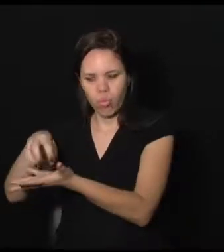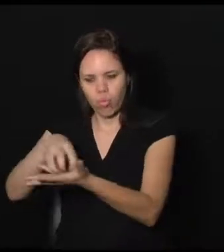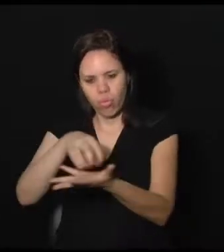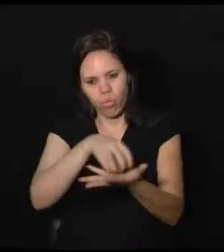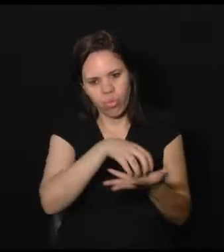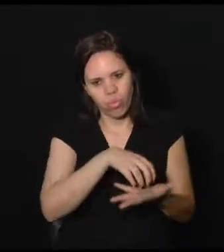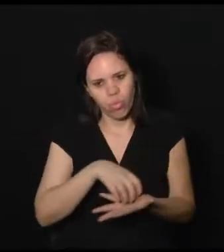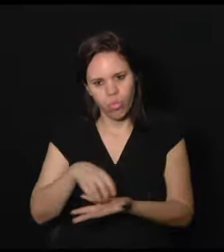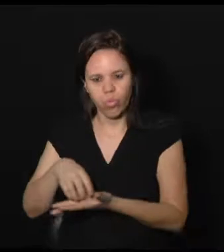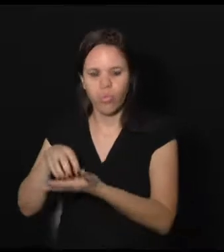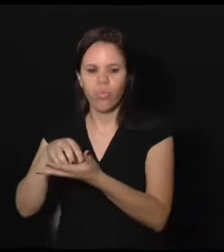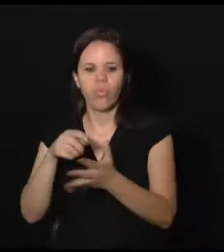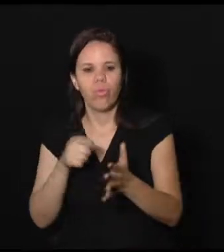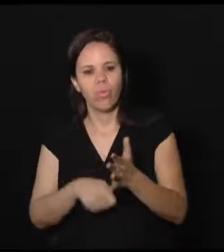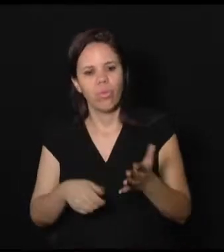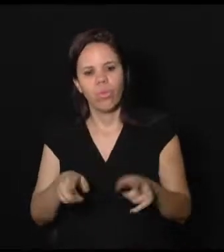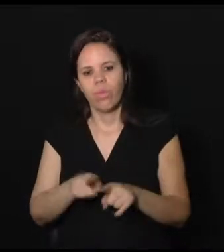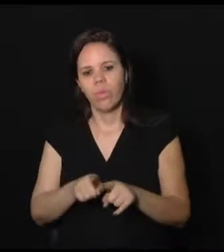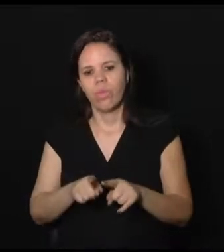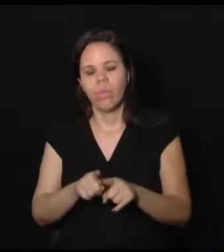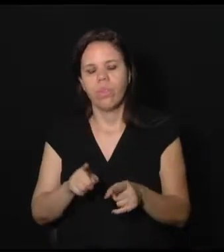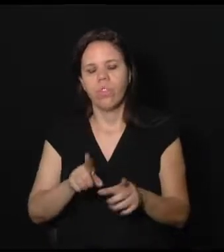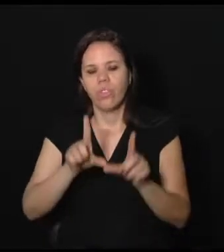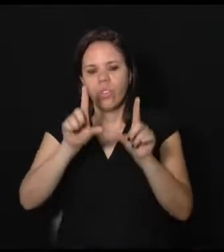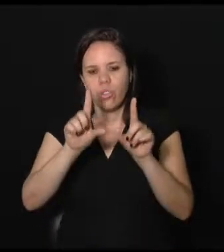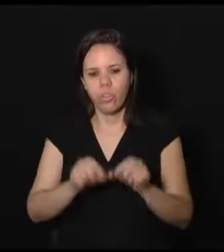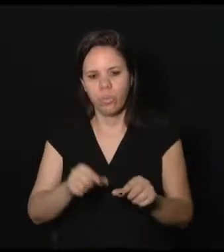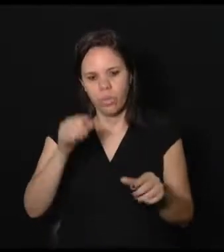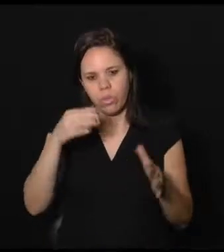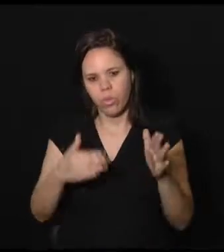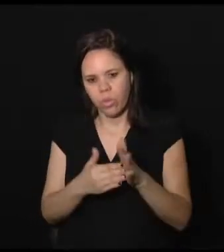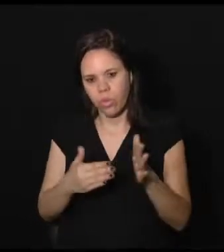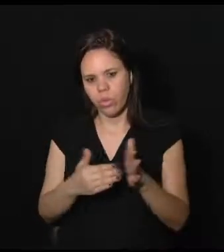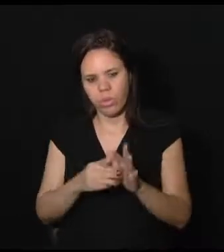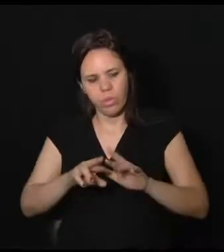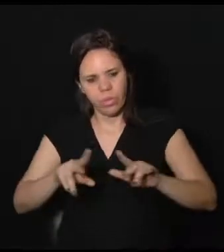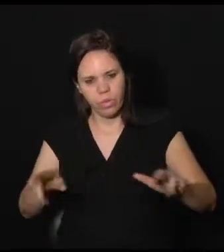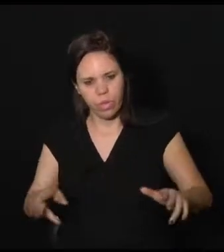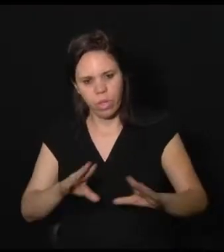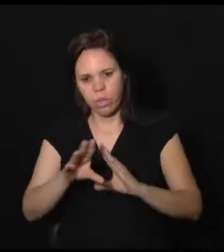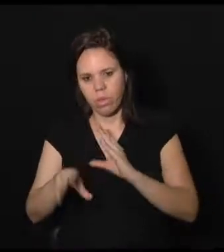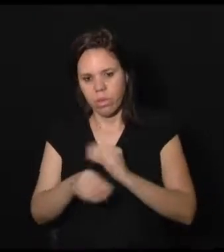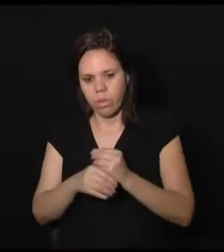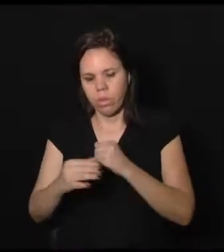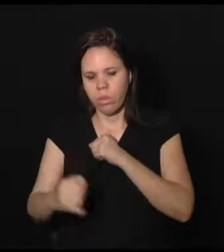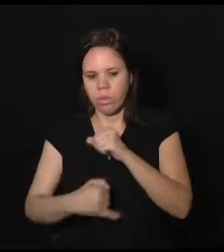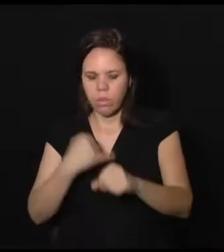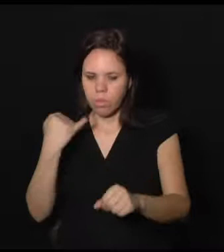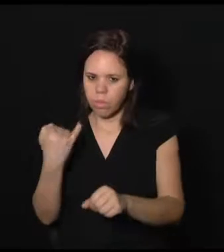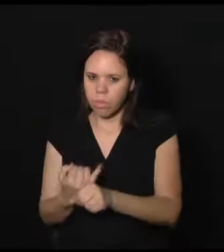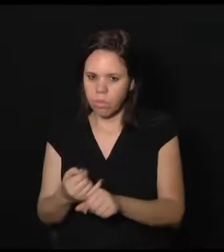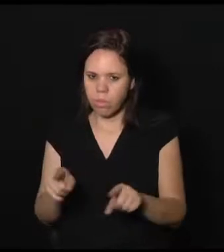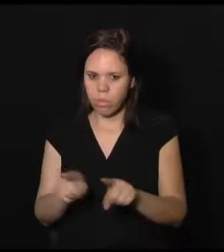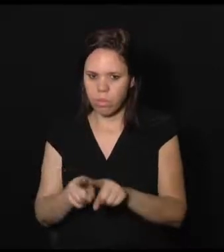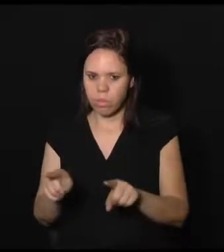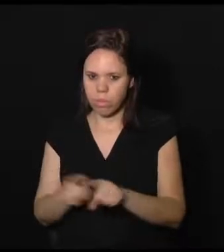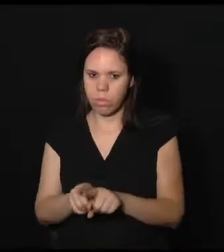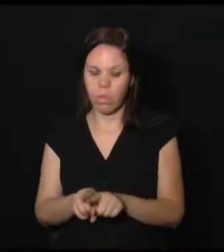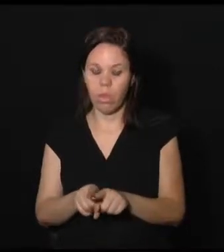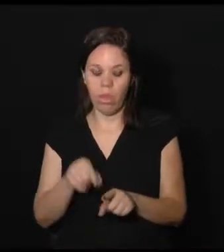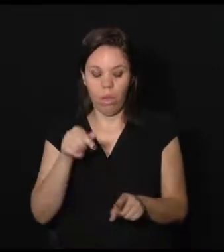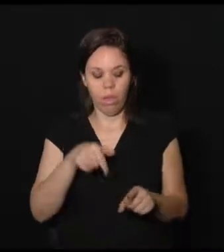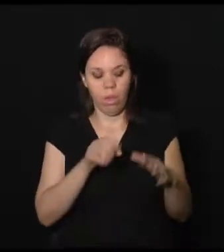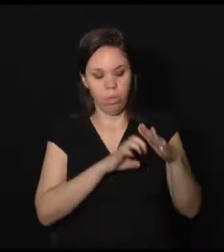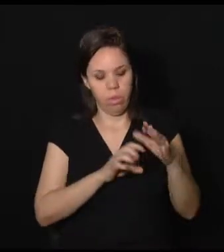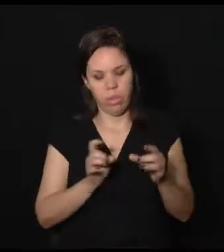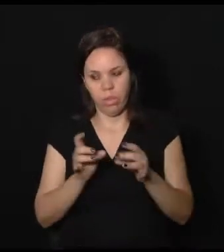uma série de burocracias. Então, uma interação, a plataforma digital, que é uma interação entre o importador e exportador com